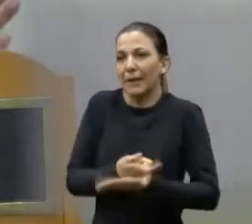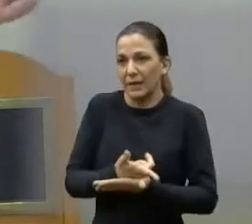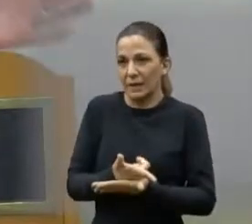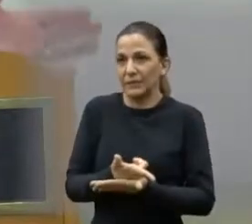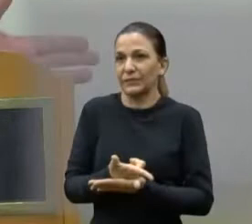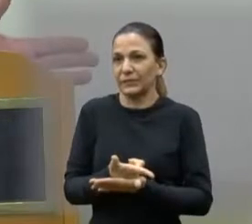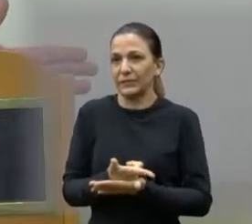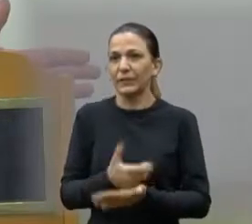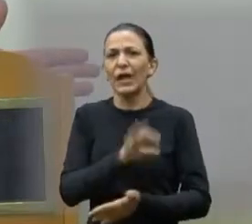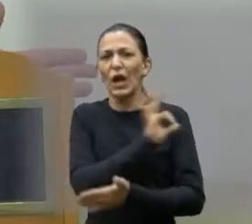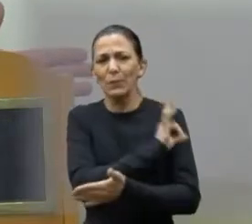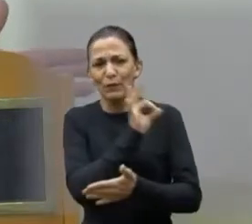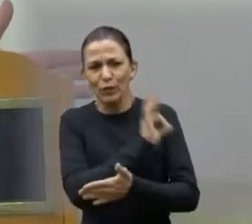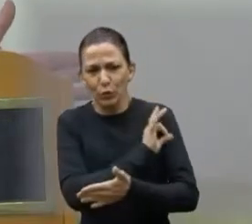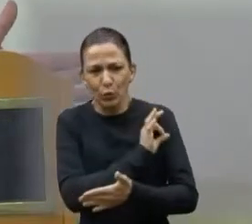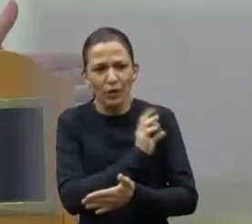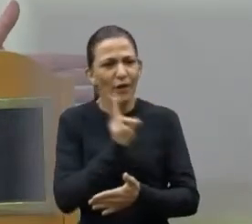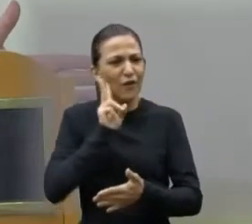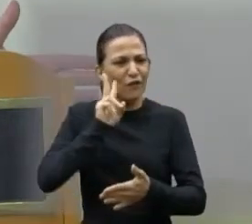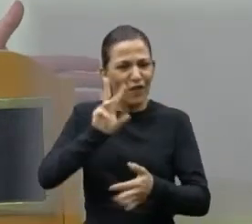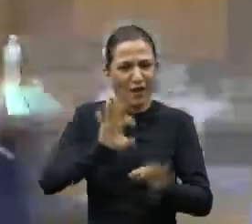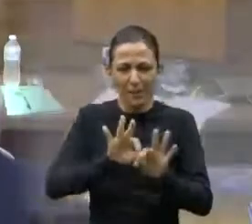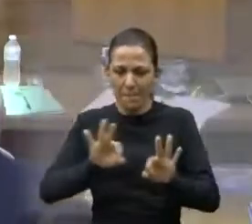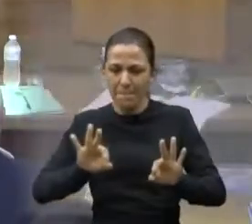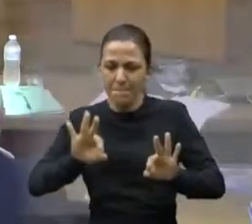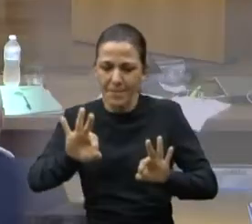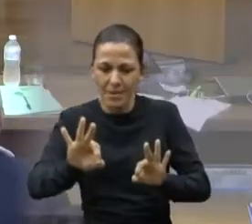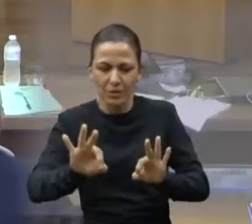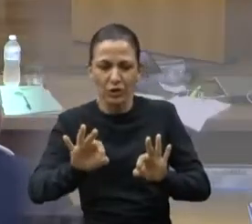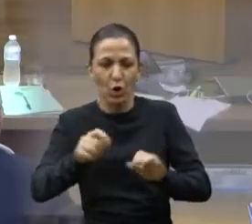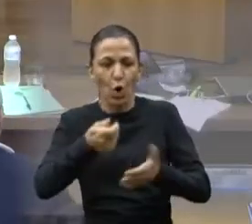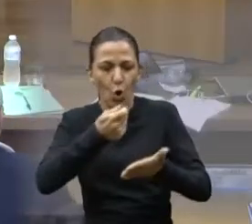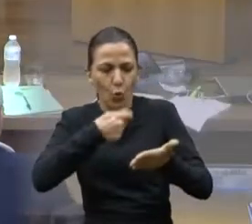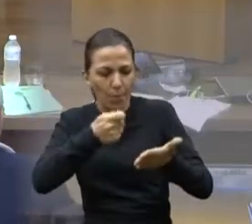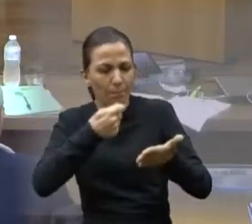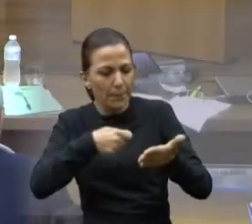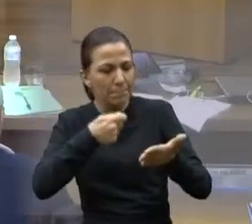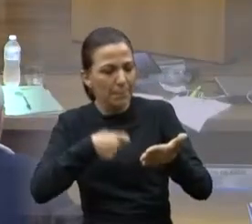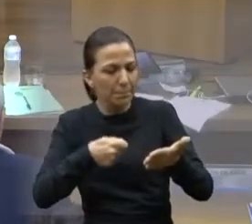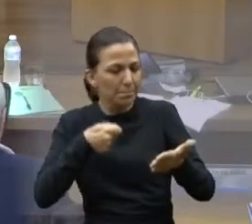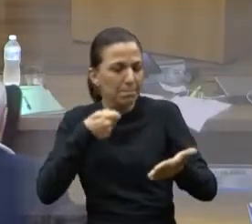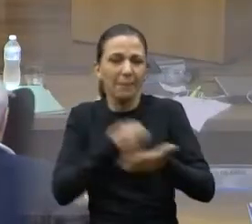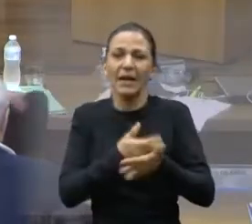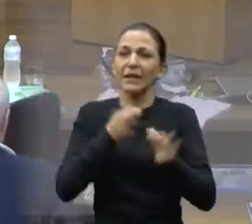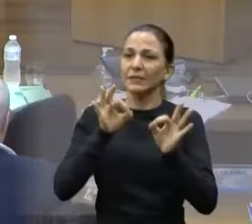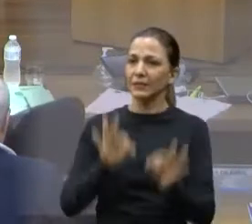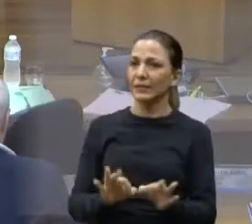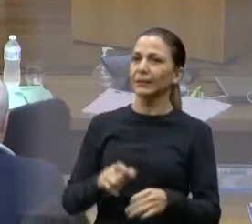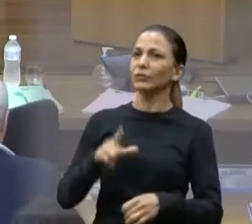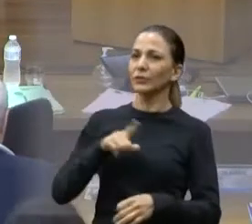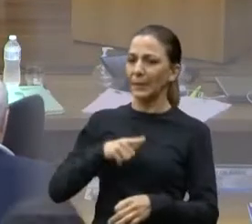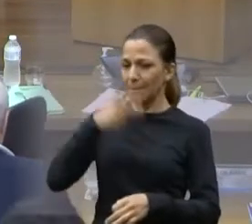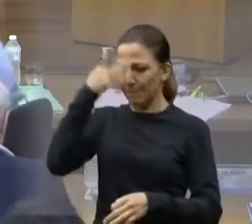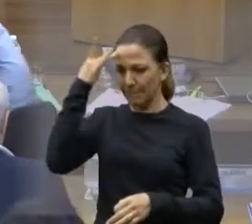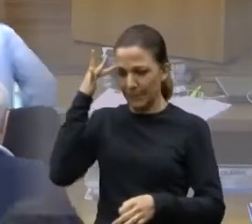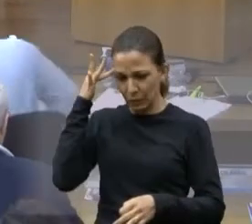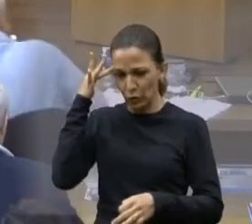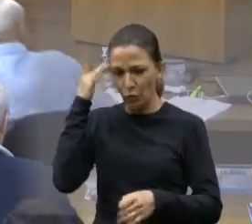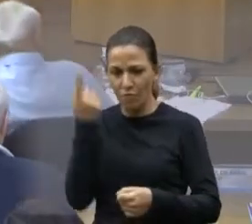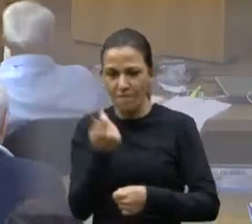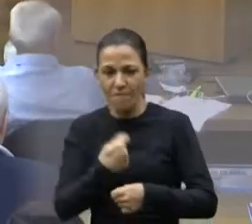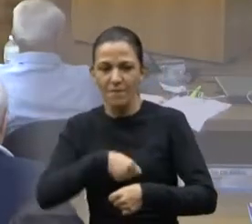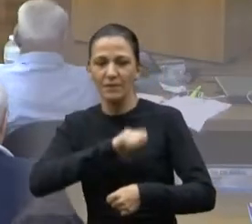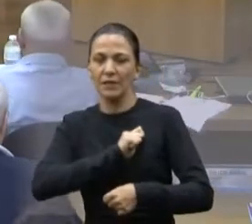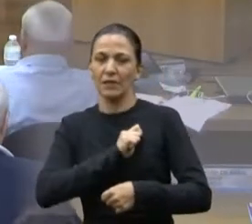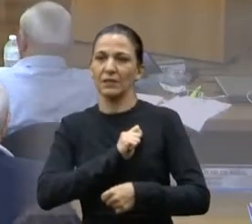tem alguém da prefeitura conferindo essa metragem uma pergunta que eu faço para fazer o pagamento Tem alguém fazendo